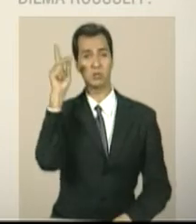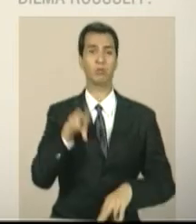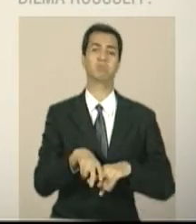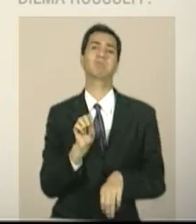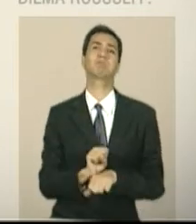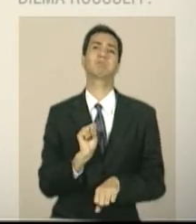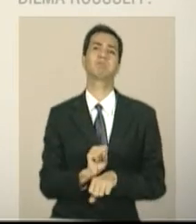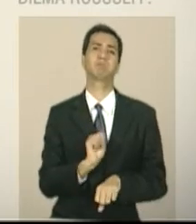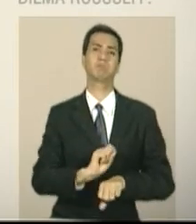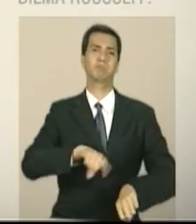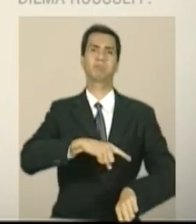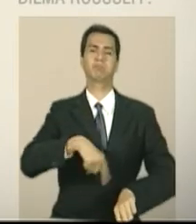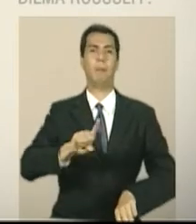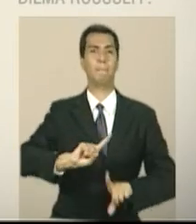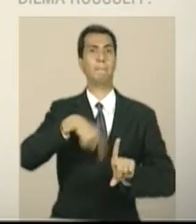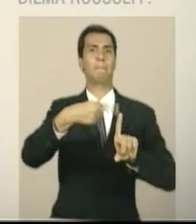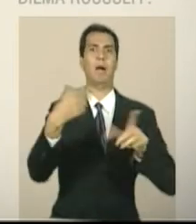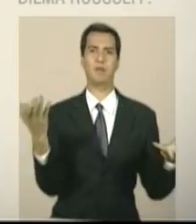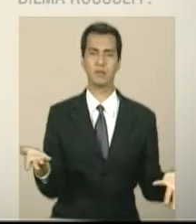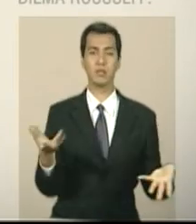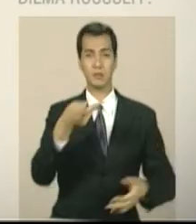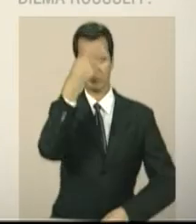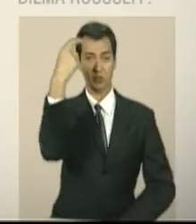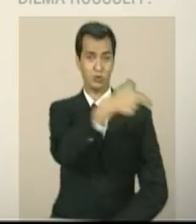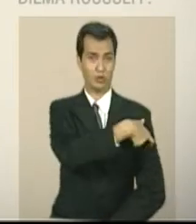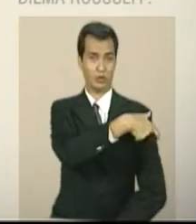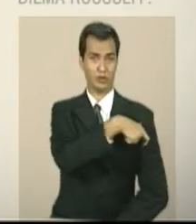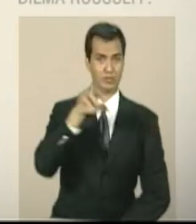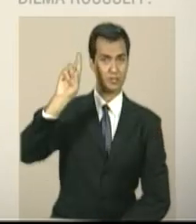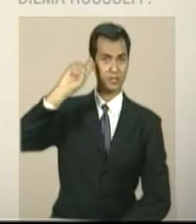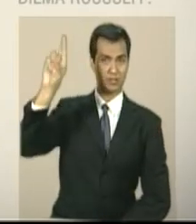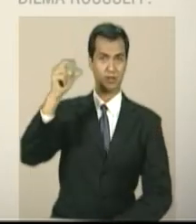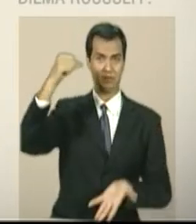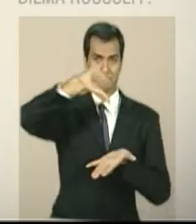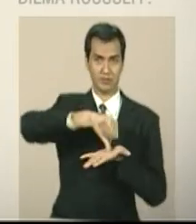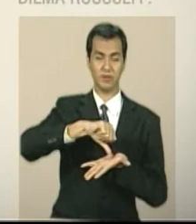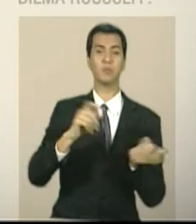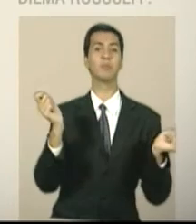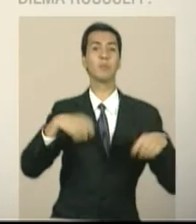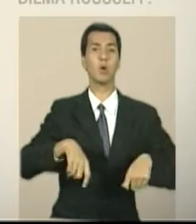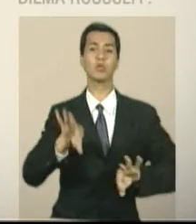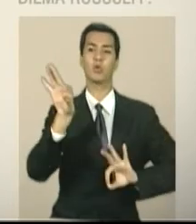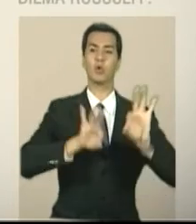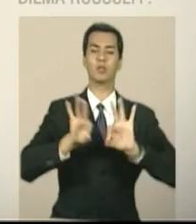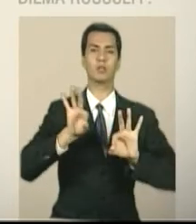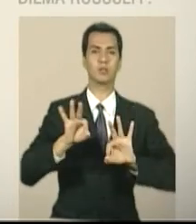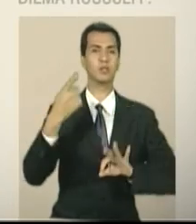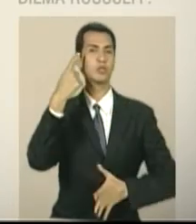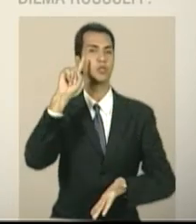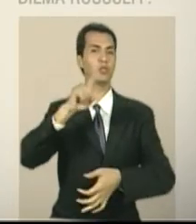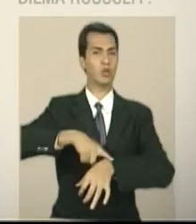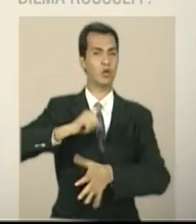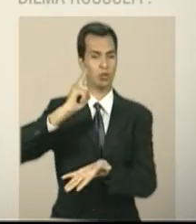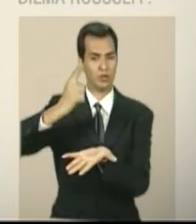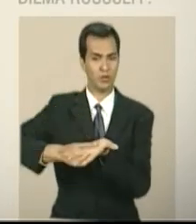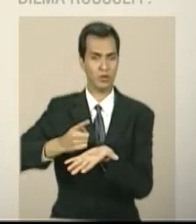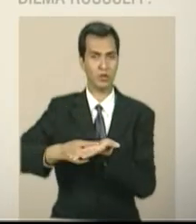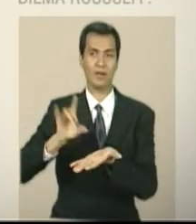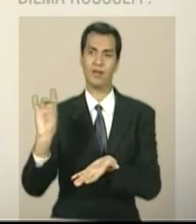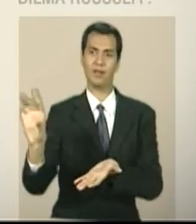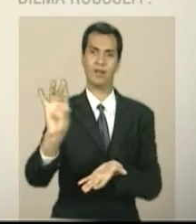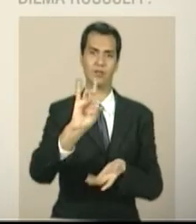tempo do que o devido o gerente da agência pode por exemplo reorganizar a agenda dos atendentes